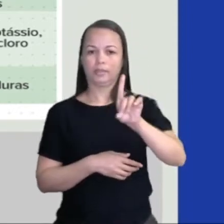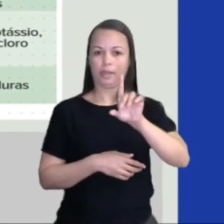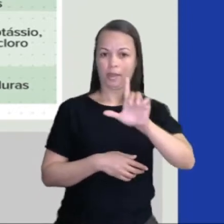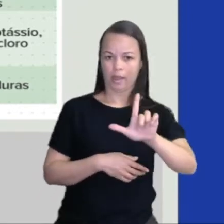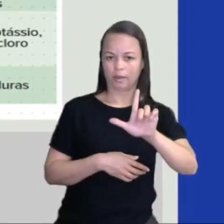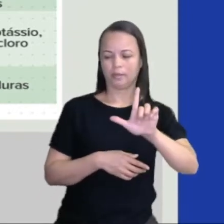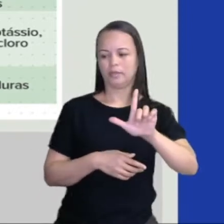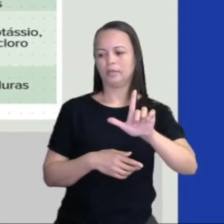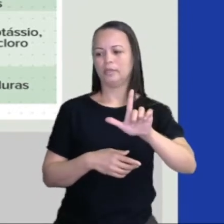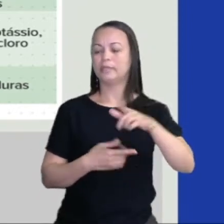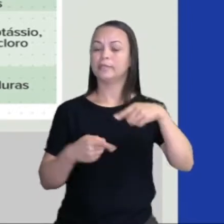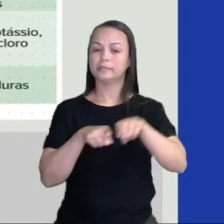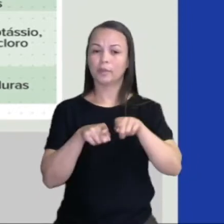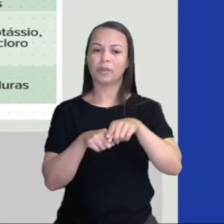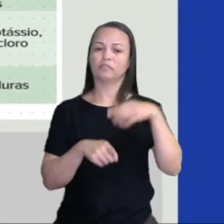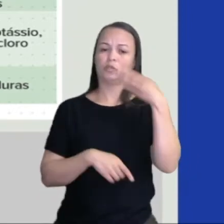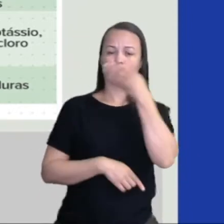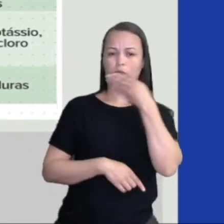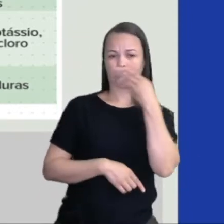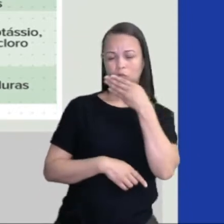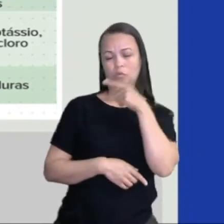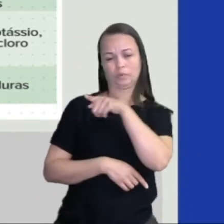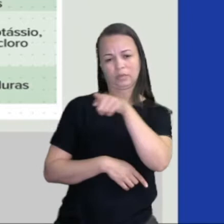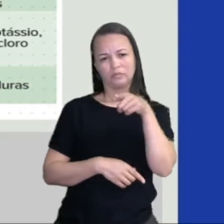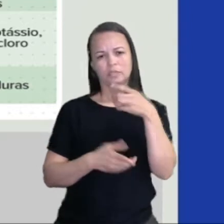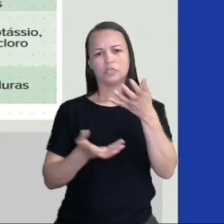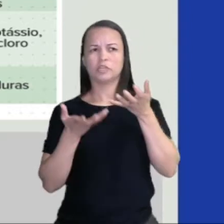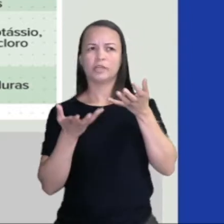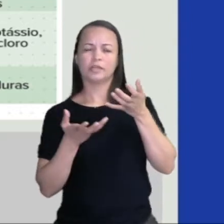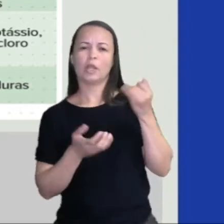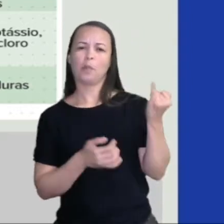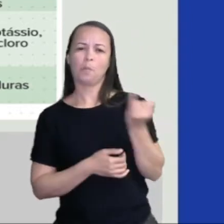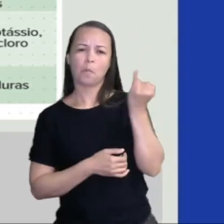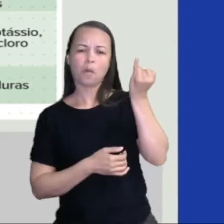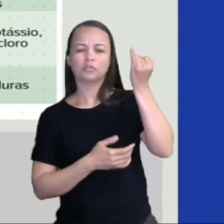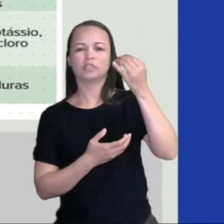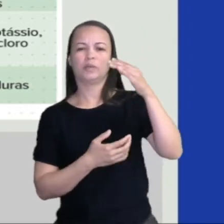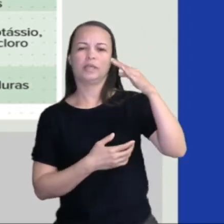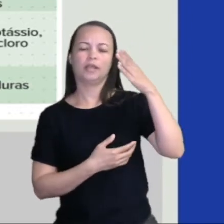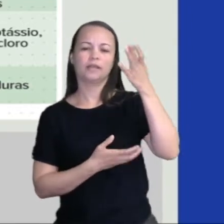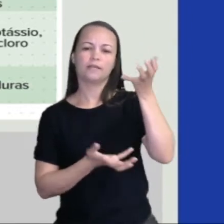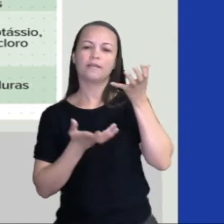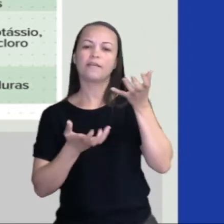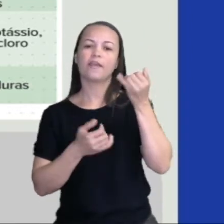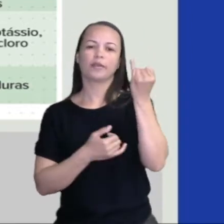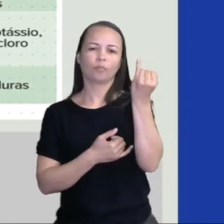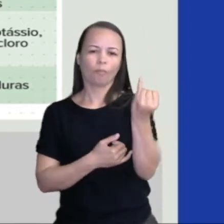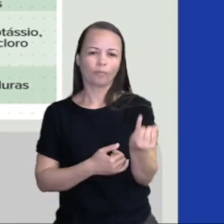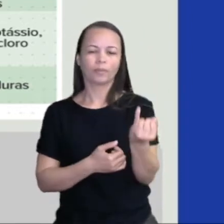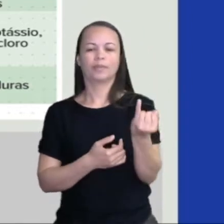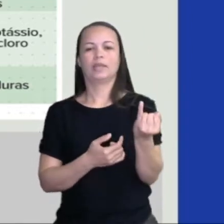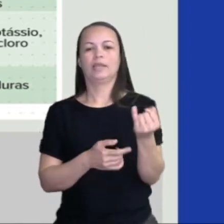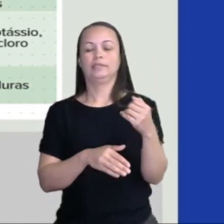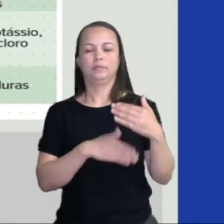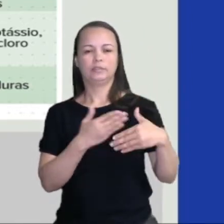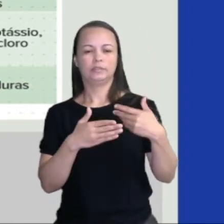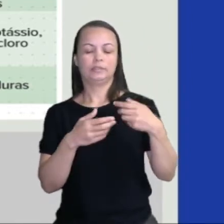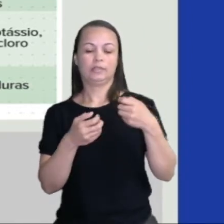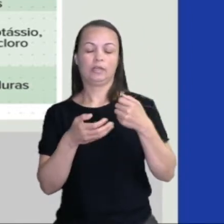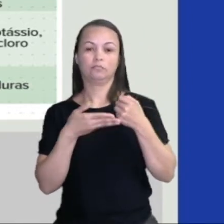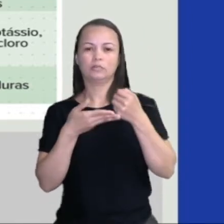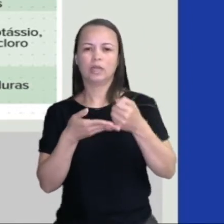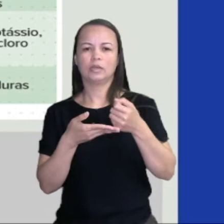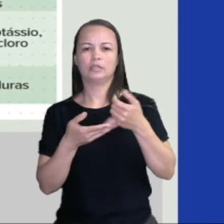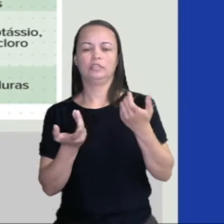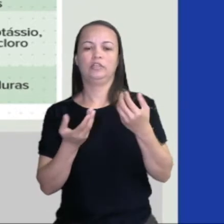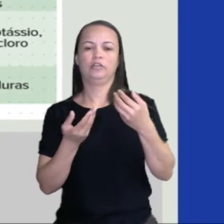ter uma função muito interessante para quem quer emagrecer. Para quem quer emagrecer, para quem quer ter uma dieta saudável, tem que ter uma oferta generosa